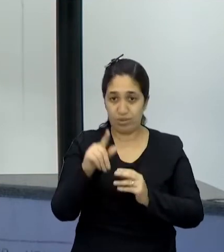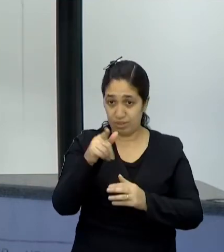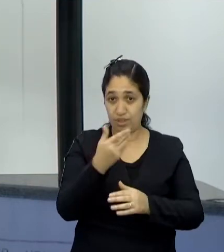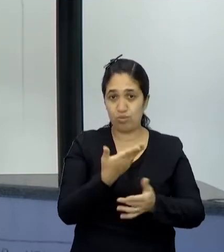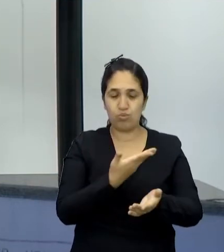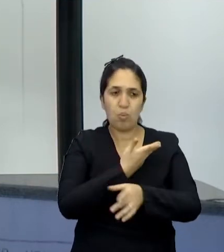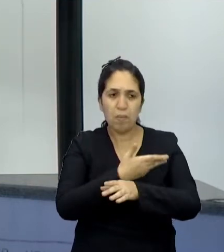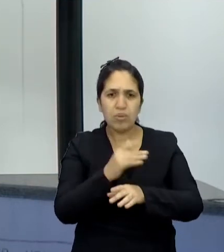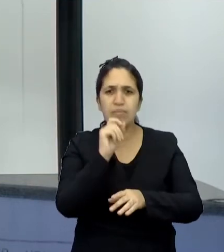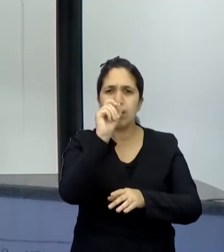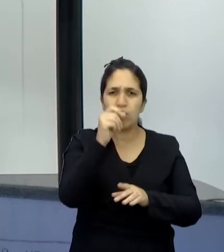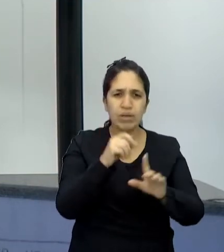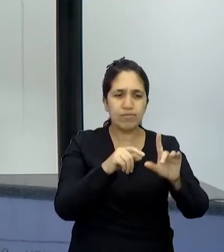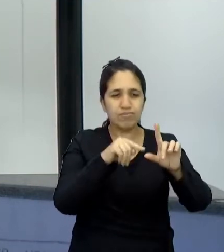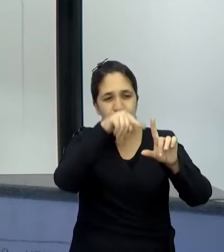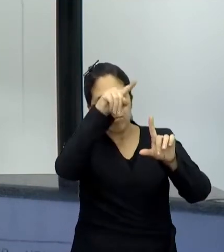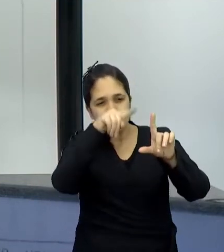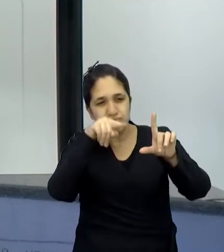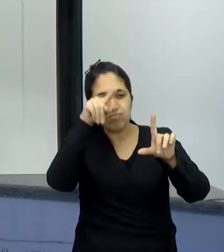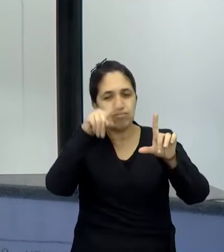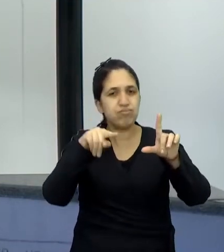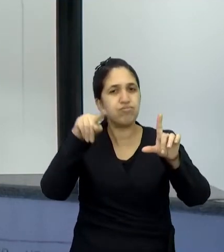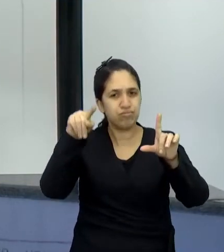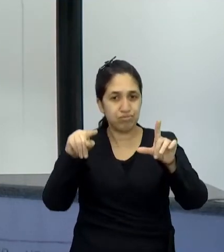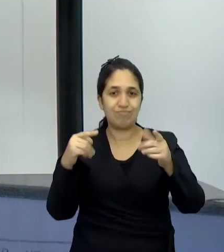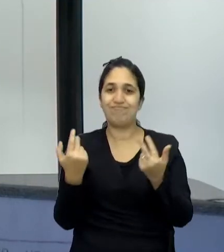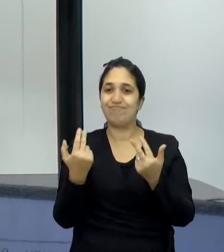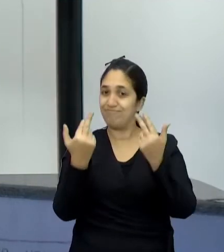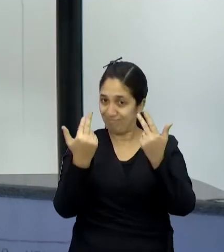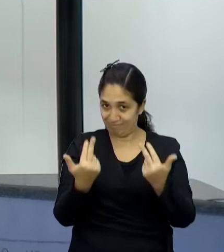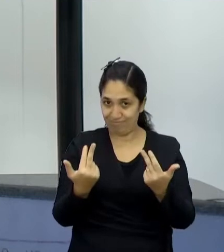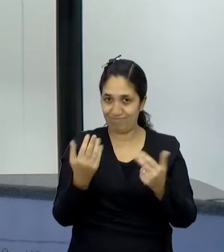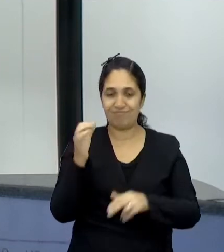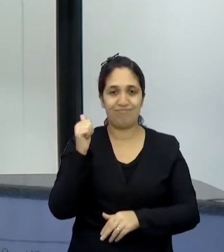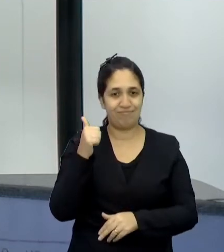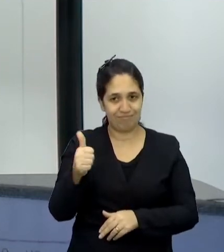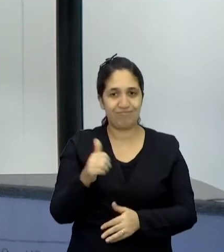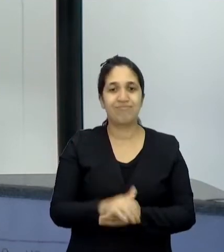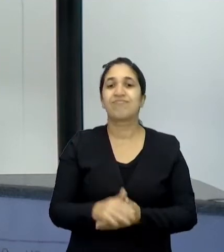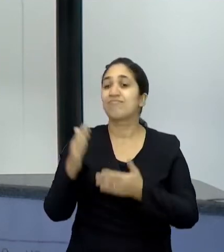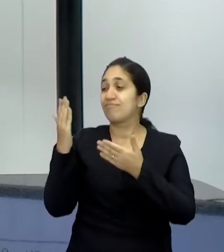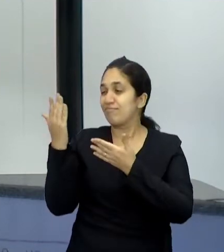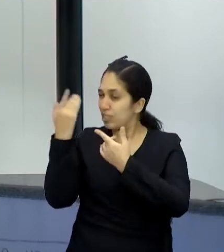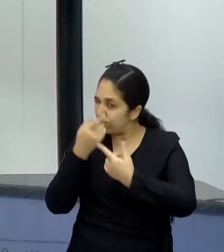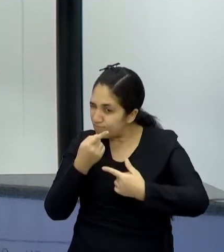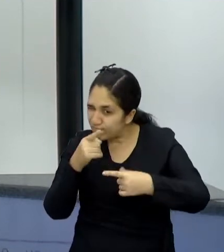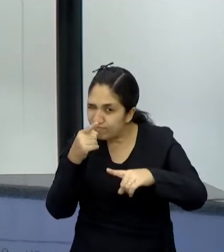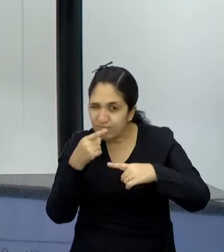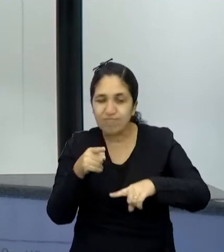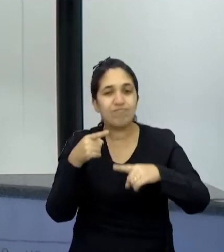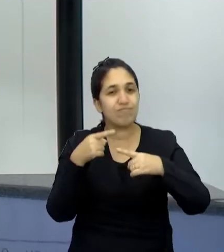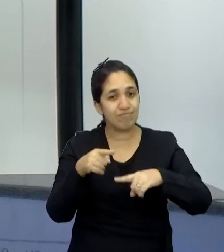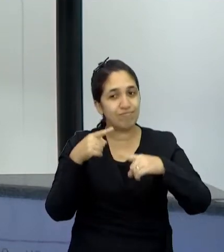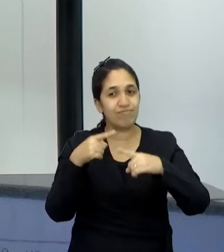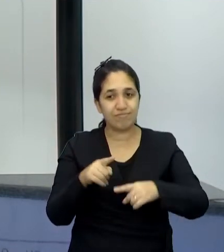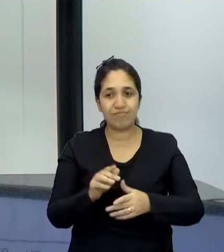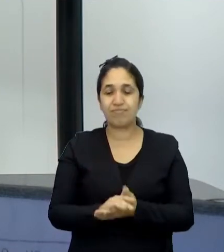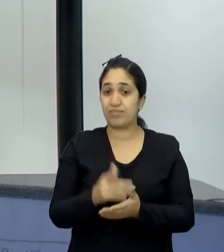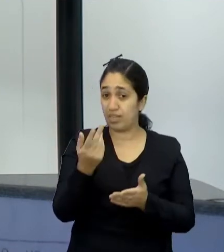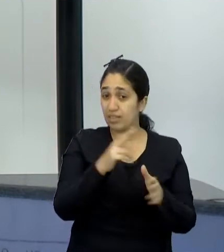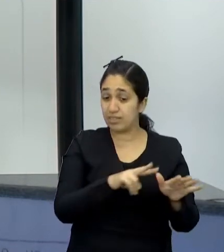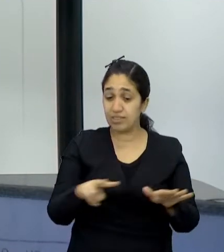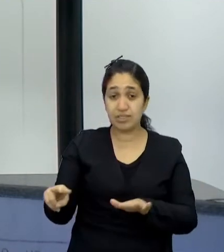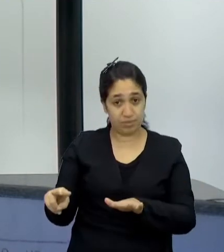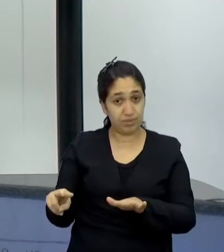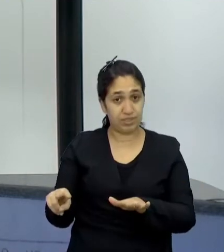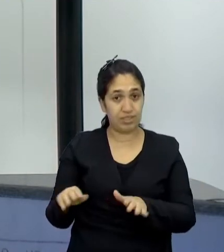comportamento gráfico, o desenho do gráfico é o mesmo, beleza? Então, tá aí essa provocação. Hoje e essa semana a gente